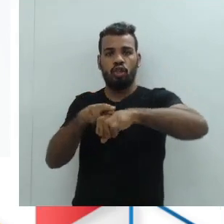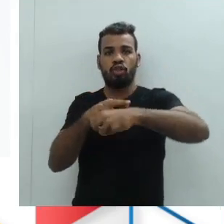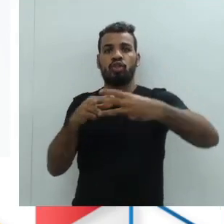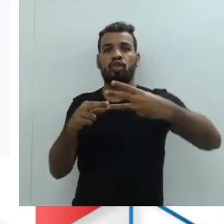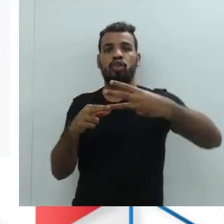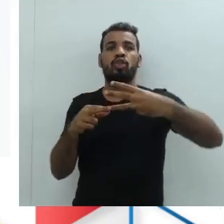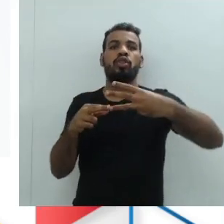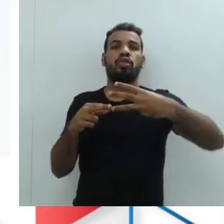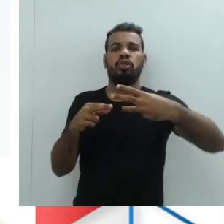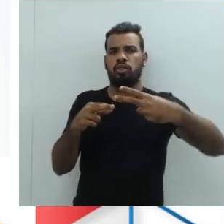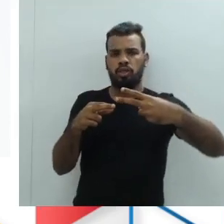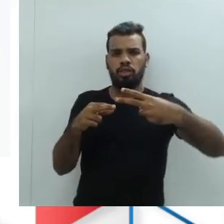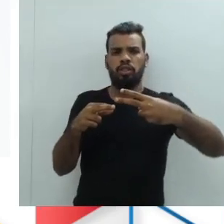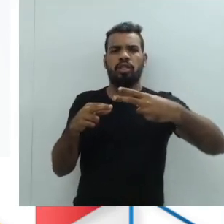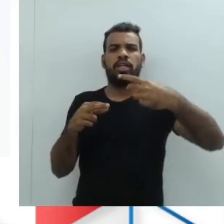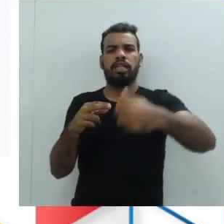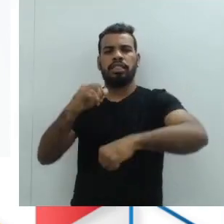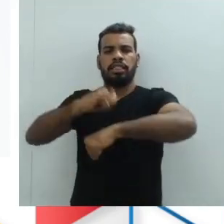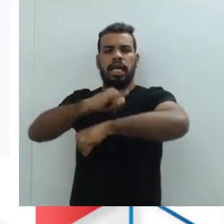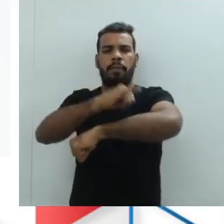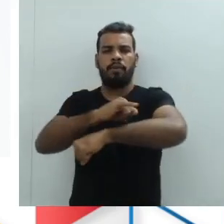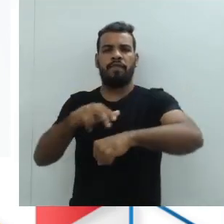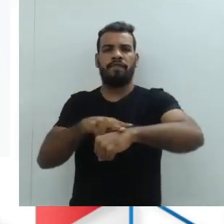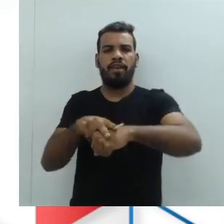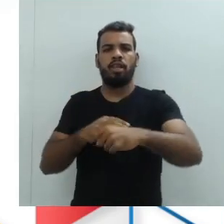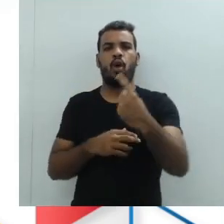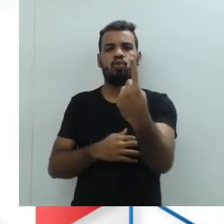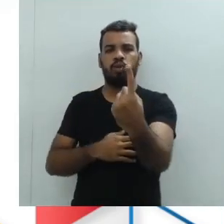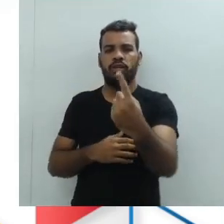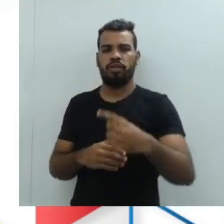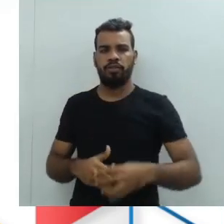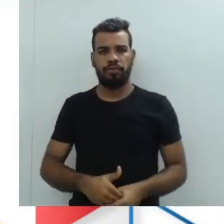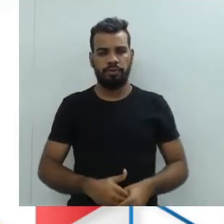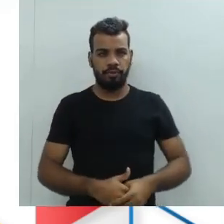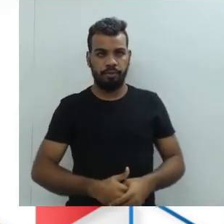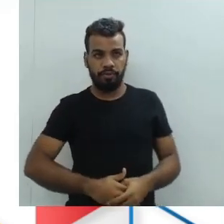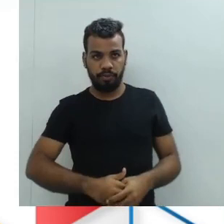que ele representa como sendo sapo.